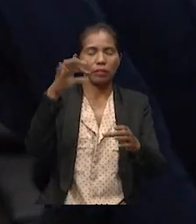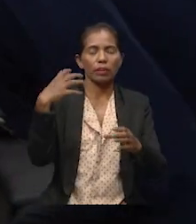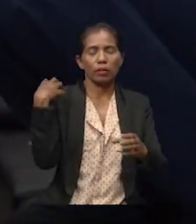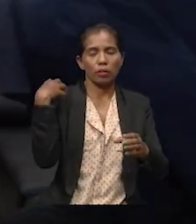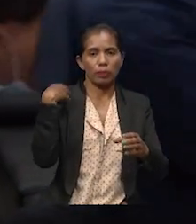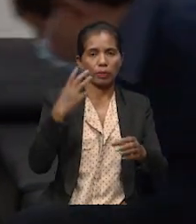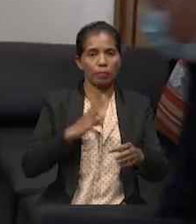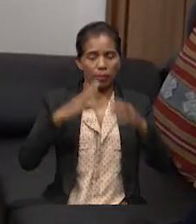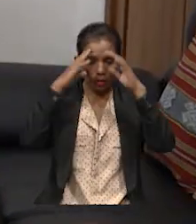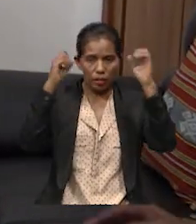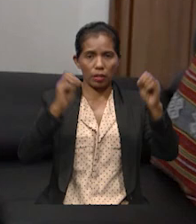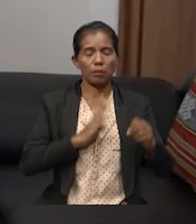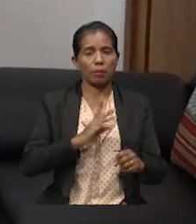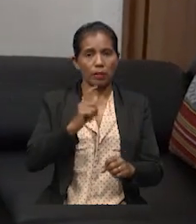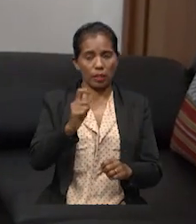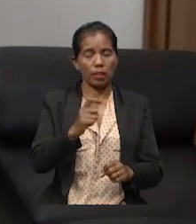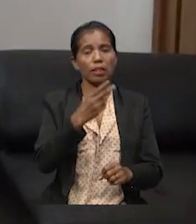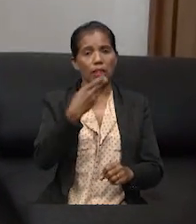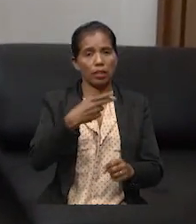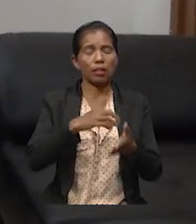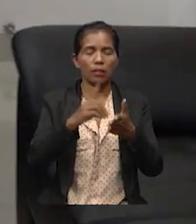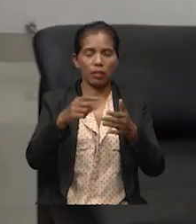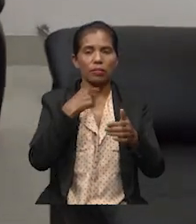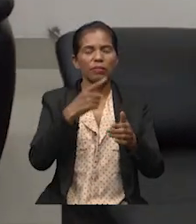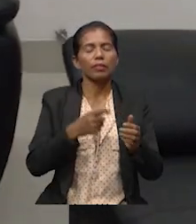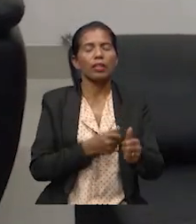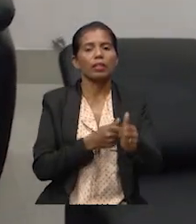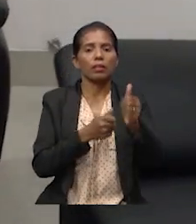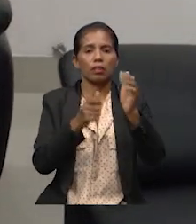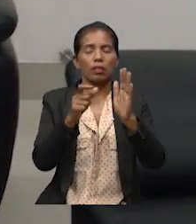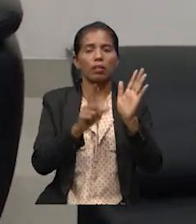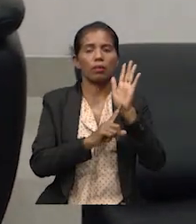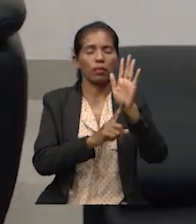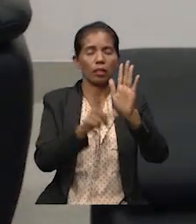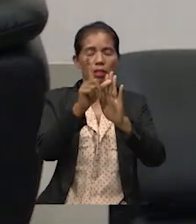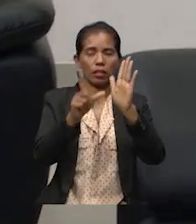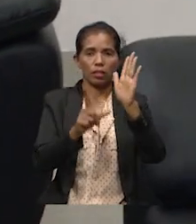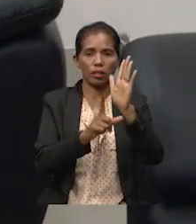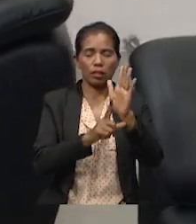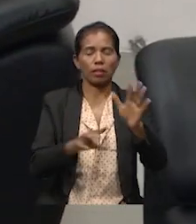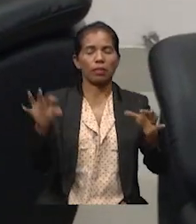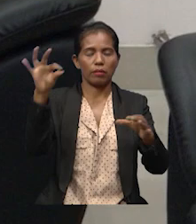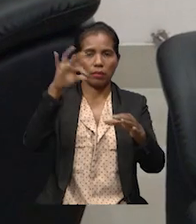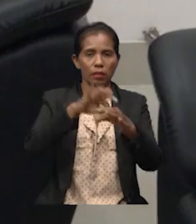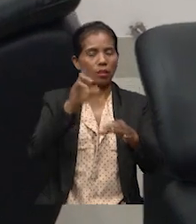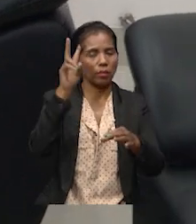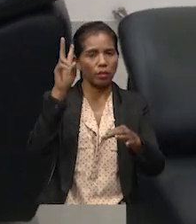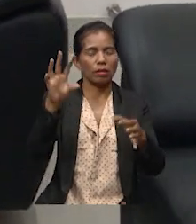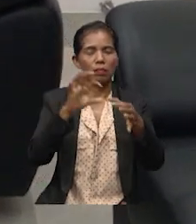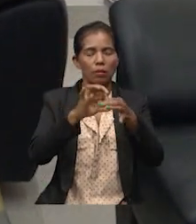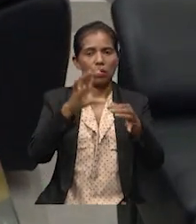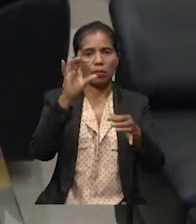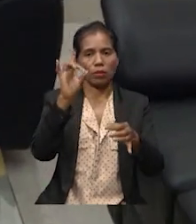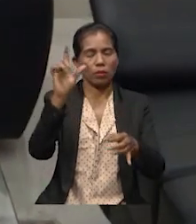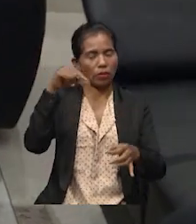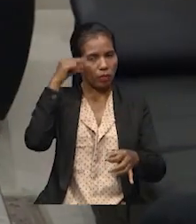Bairupité, quinta semana na RTT, se for saitan lista remuneração da Ruak, membro oitavo governo constitucional.